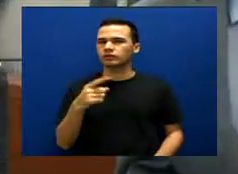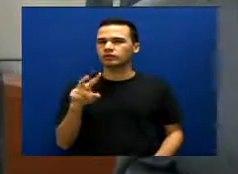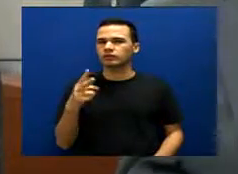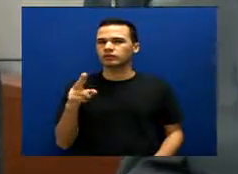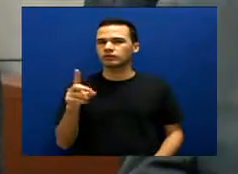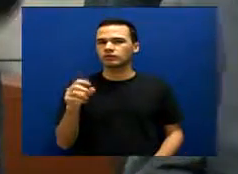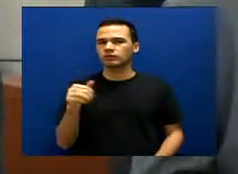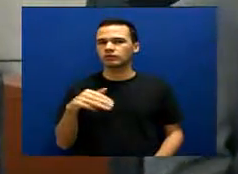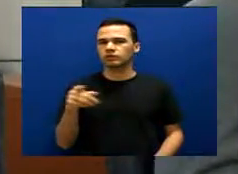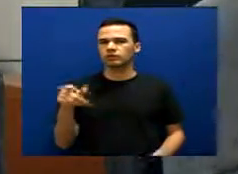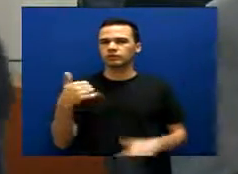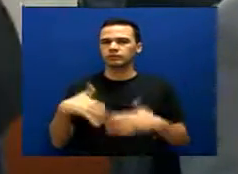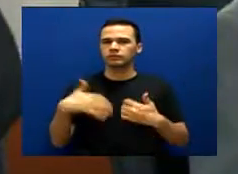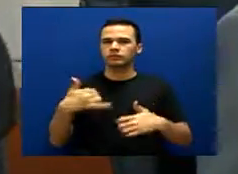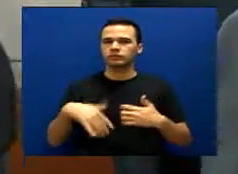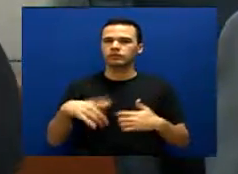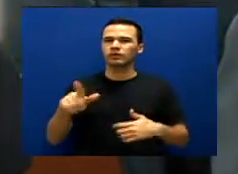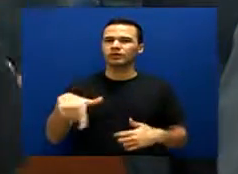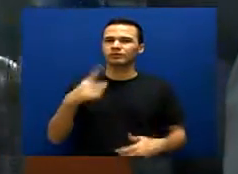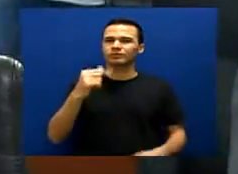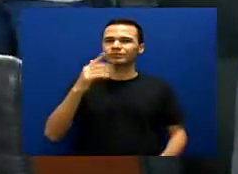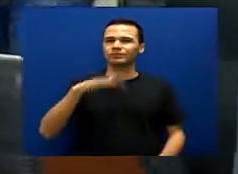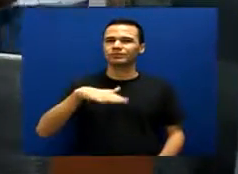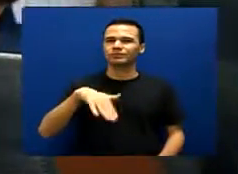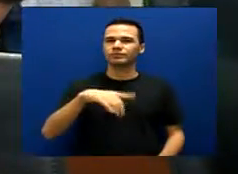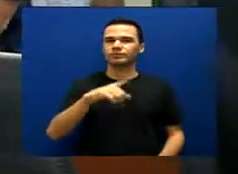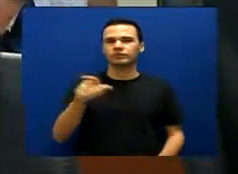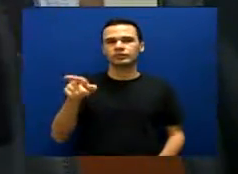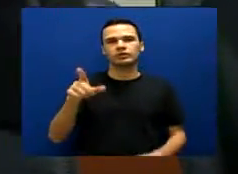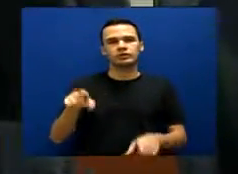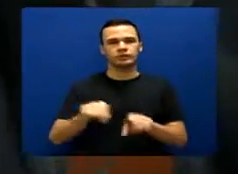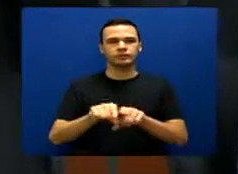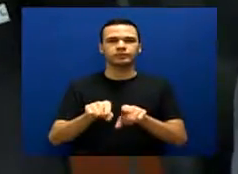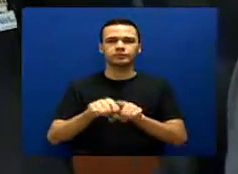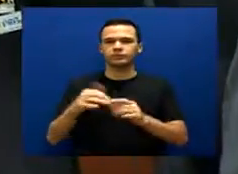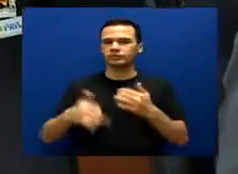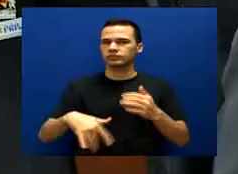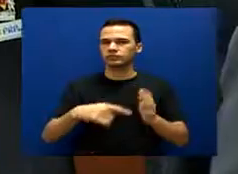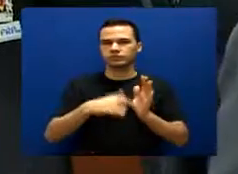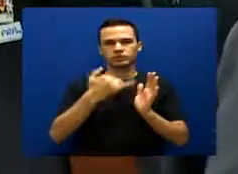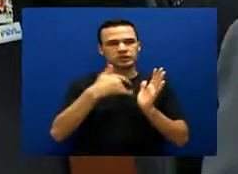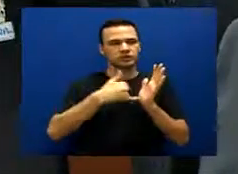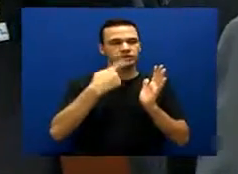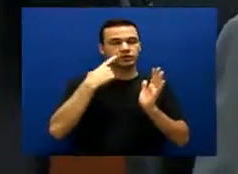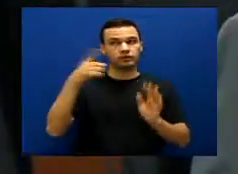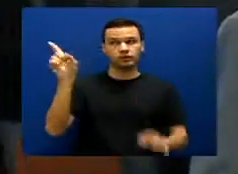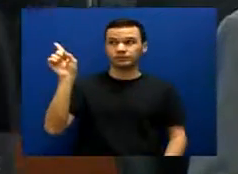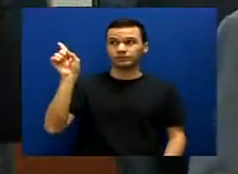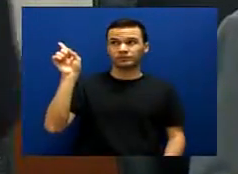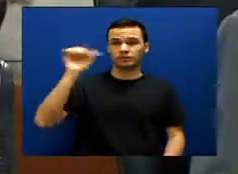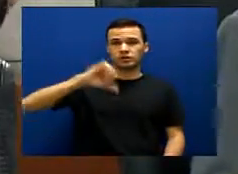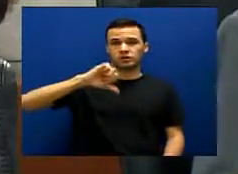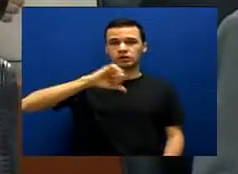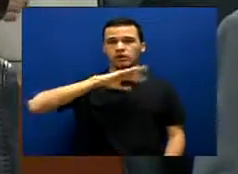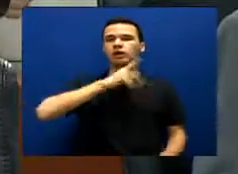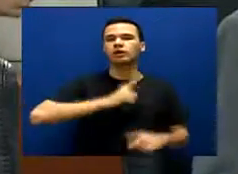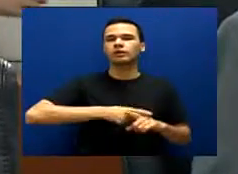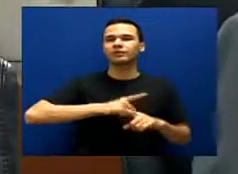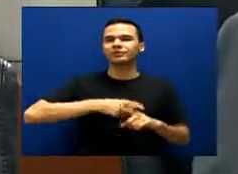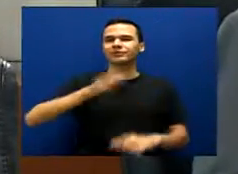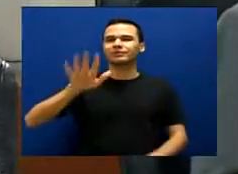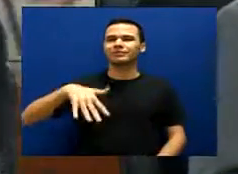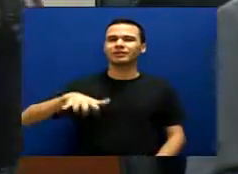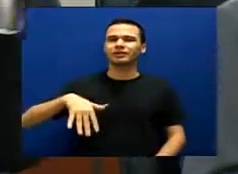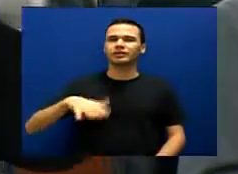falou? É verdade. E comentei até com o Dinho, viu? Horrível essa caneta. Por quê? Porque o precinho mais barato,